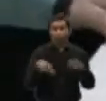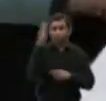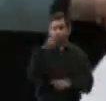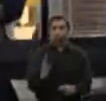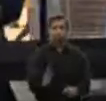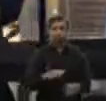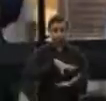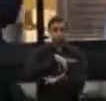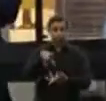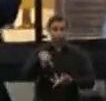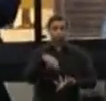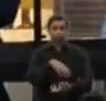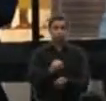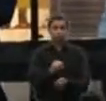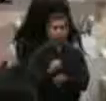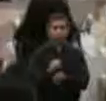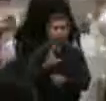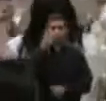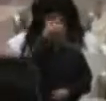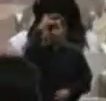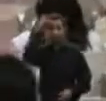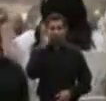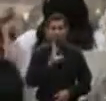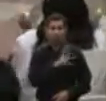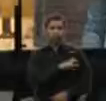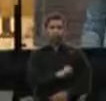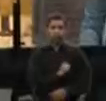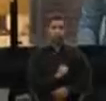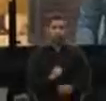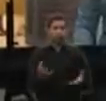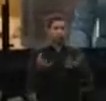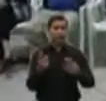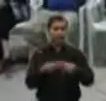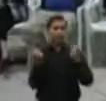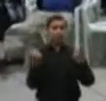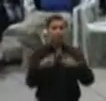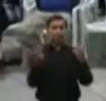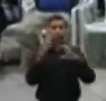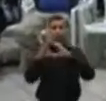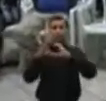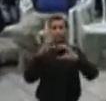internacionais. Giovana Mayra encerrou as atividades com o público pedindo bis.